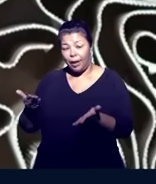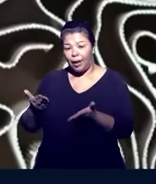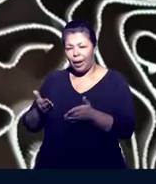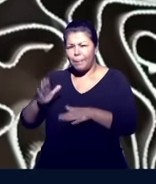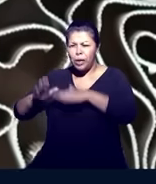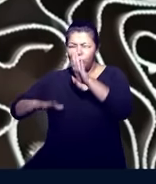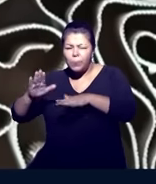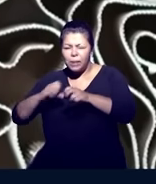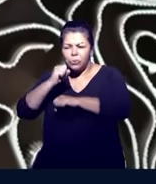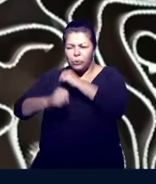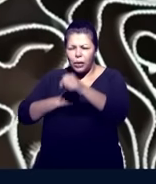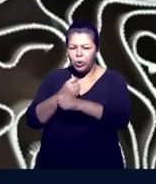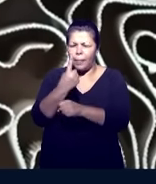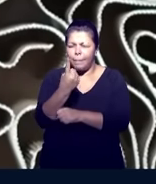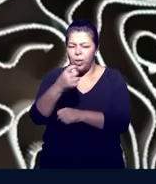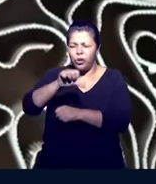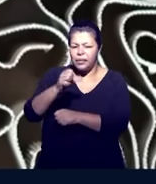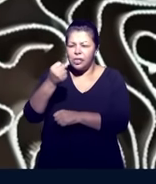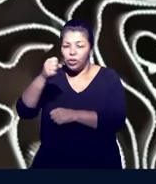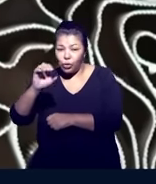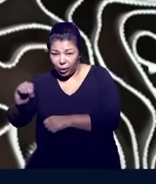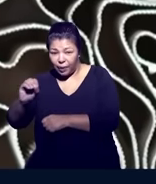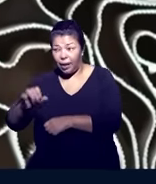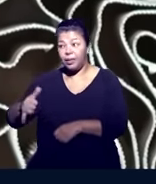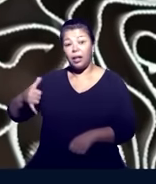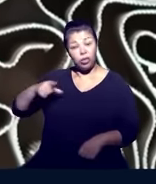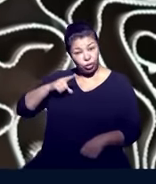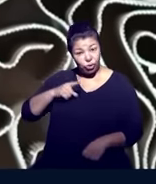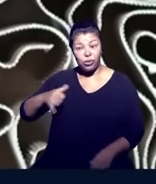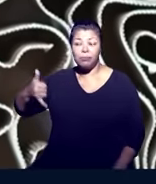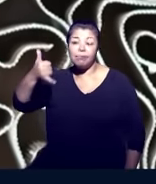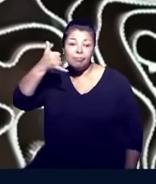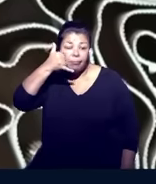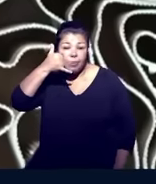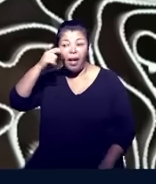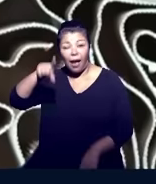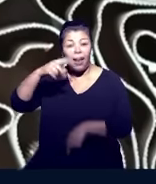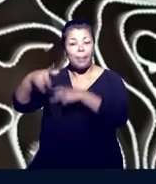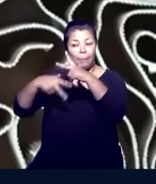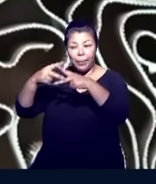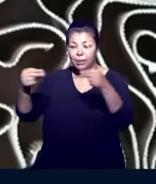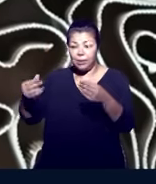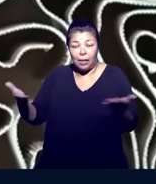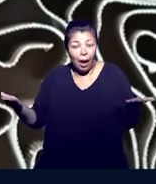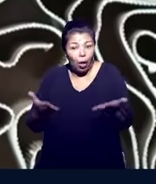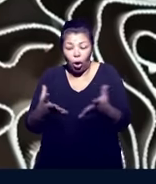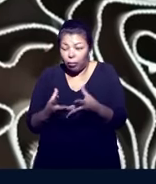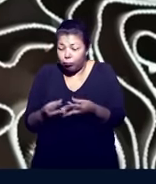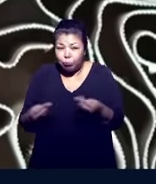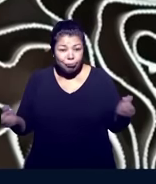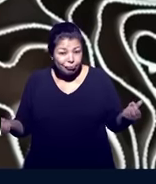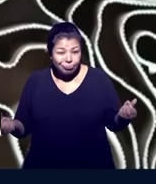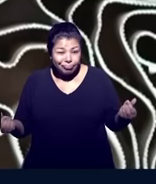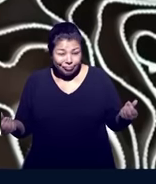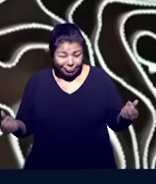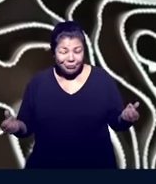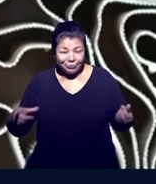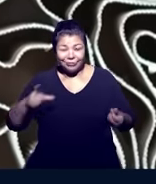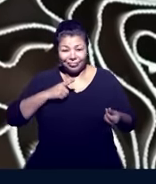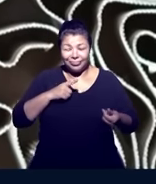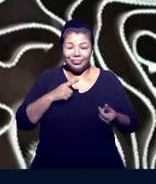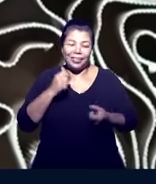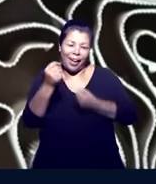presente bom de casamento era herança não é mais ah o Brasil hoje tem um tem um investimento em infraestrutura em decorrência de Marcos